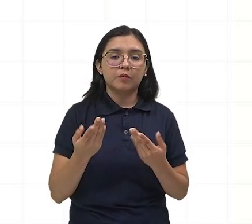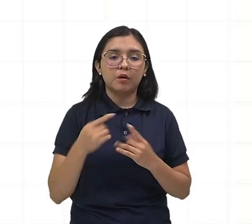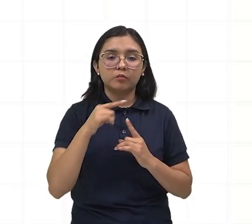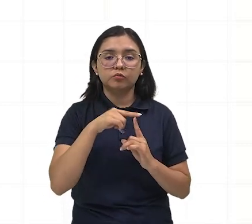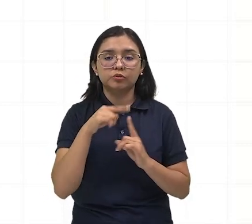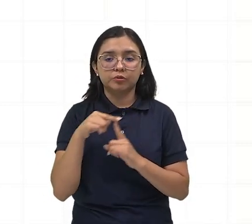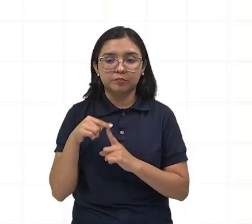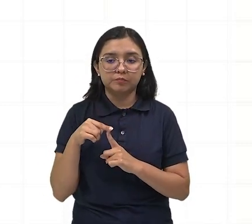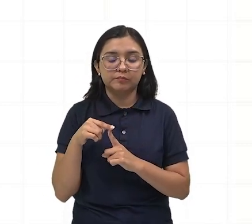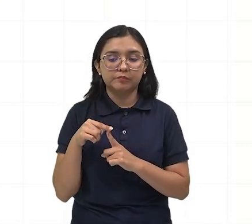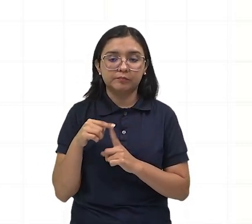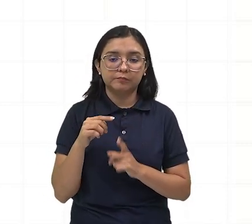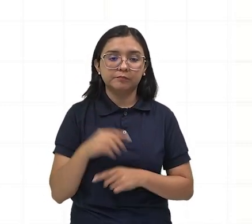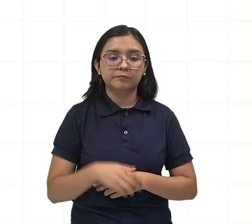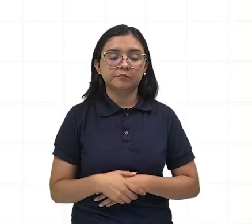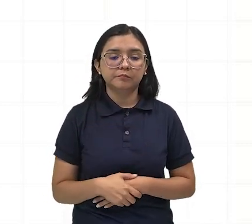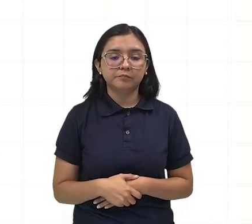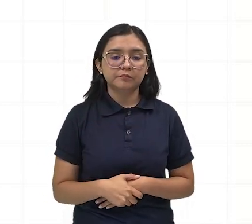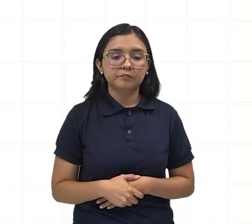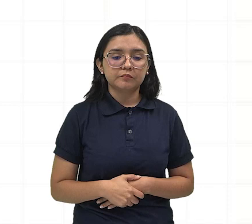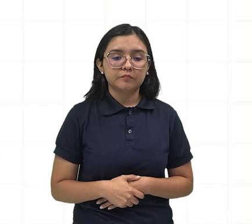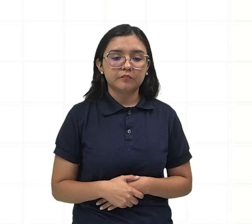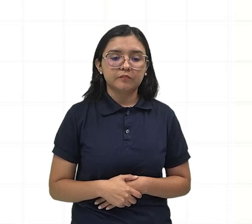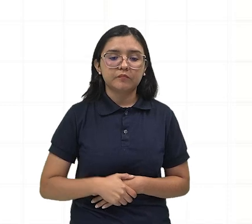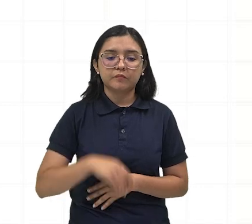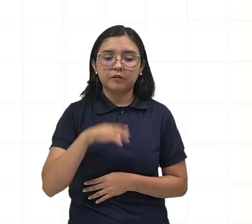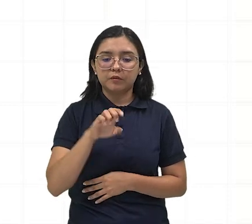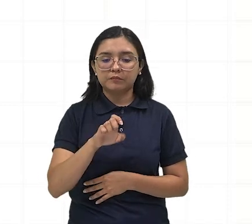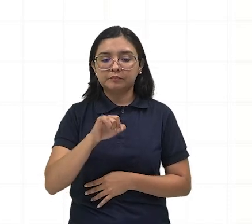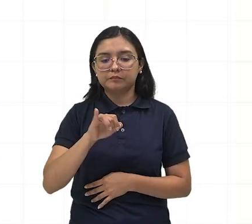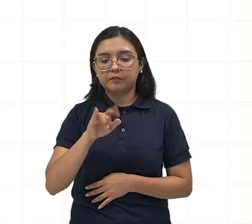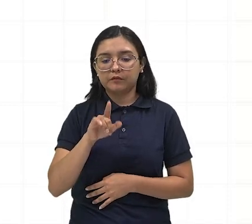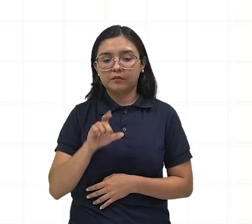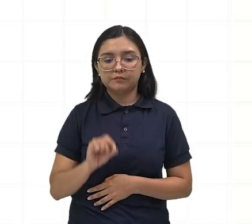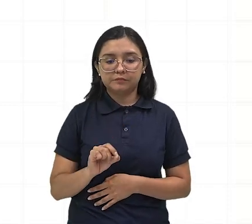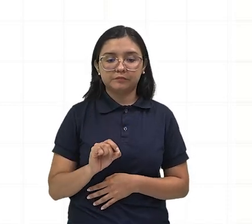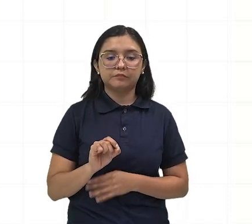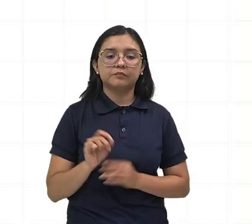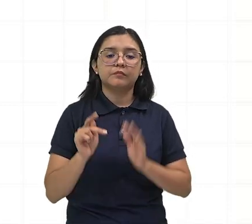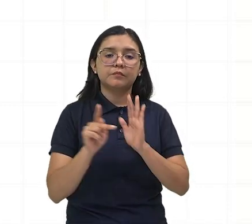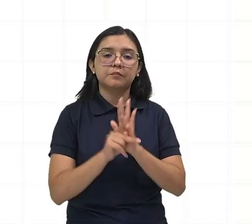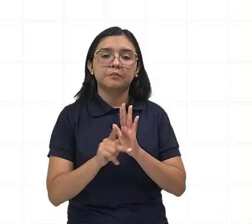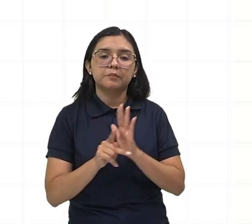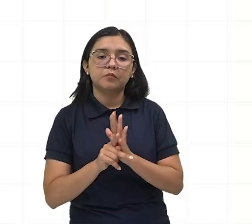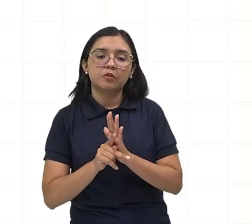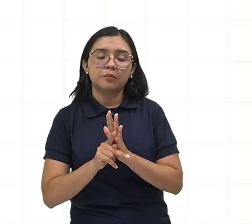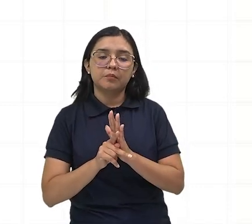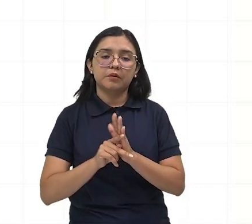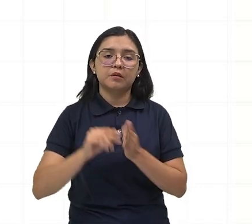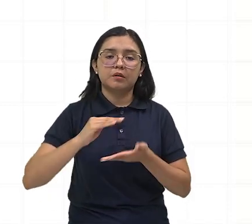né? Onde o eixo é a própria altura.